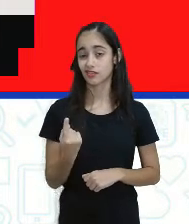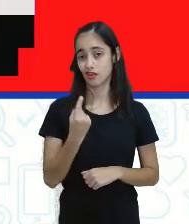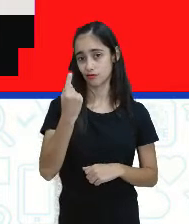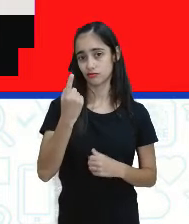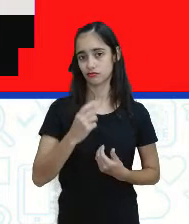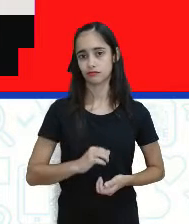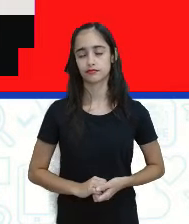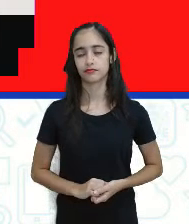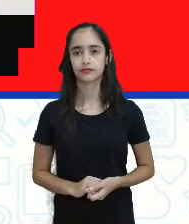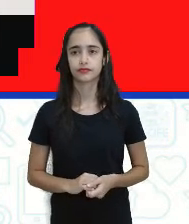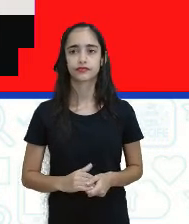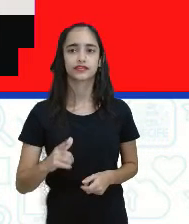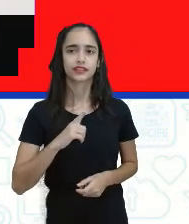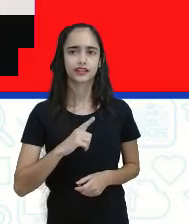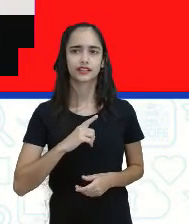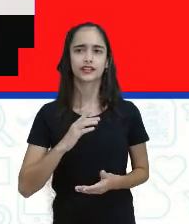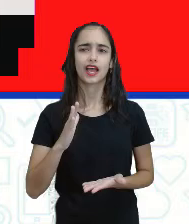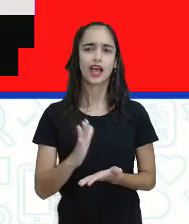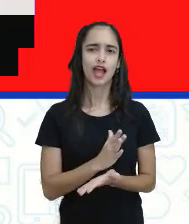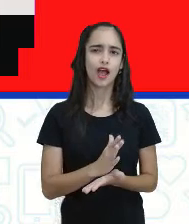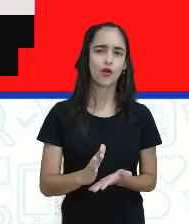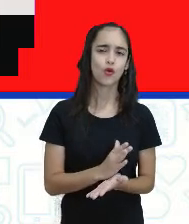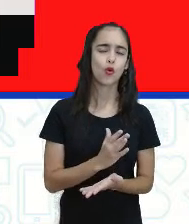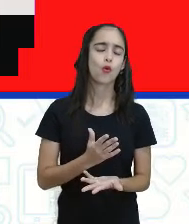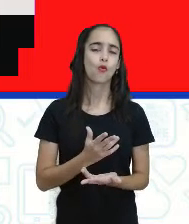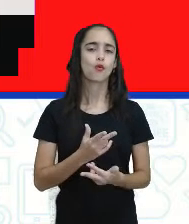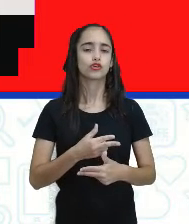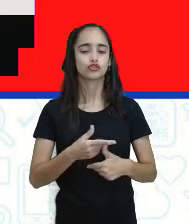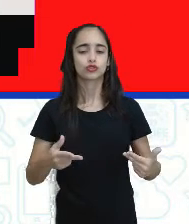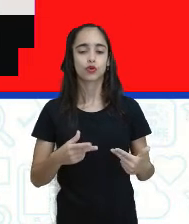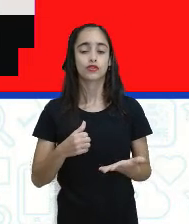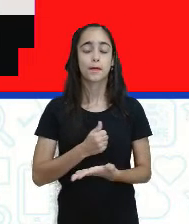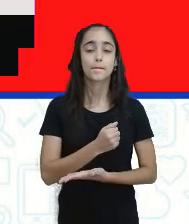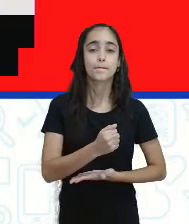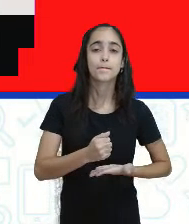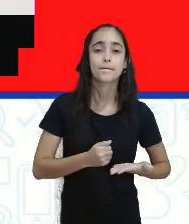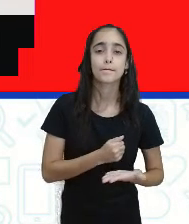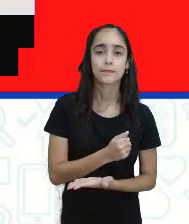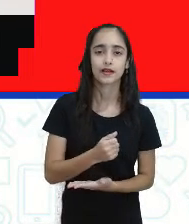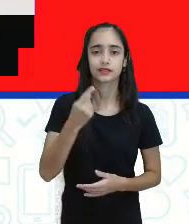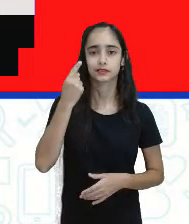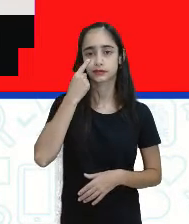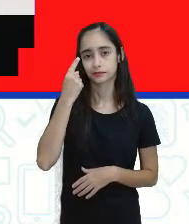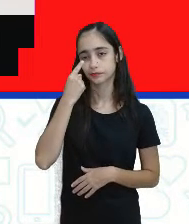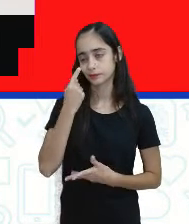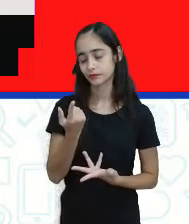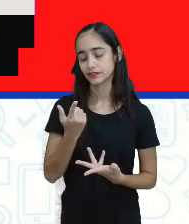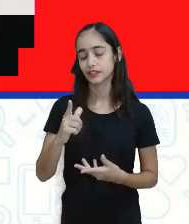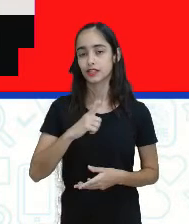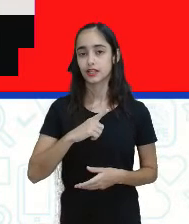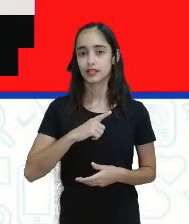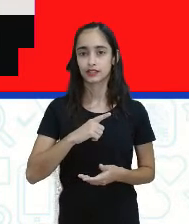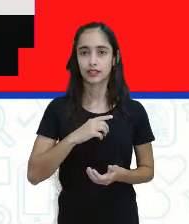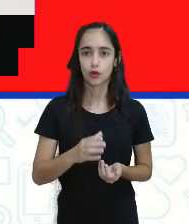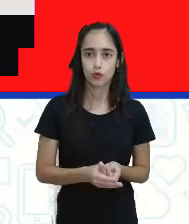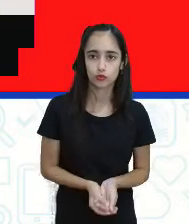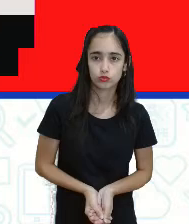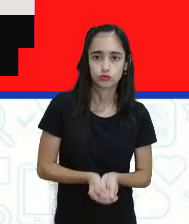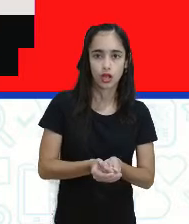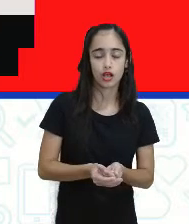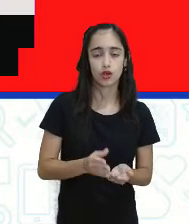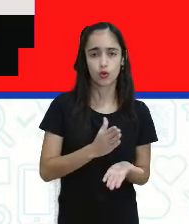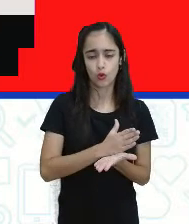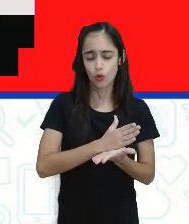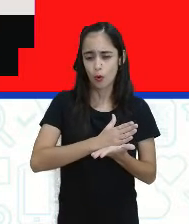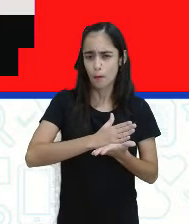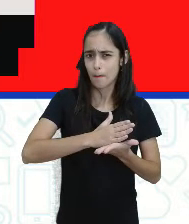alguns fundamentos básicos do voleibol, né? Temos o saque, que é onde inicia ali a partida, o ataque,